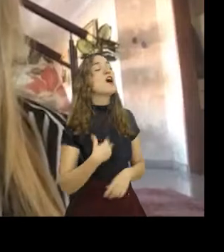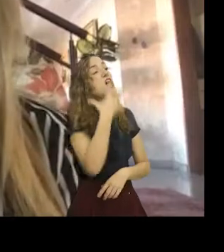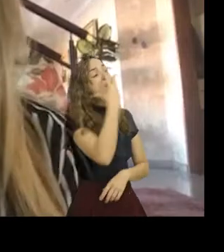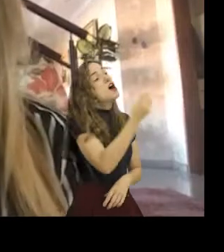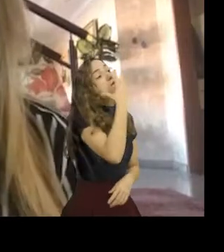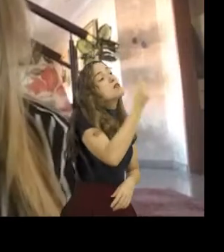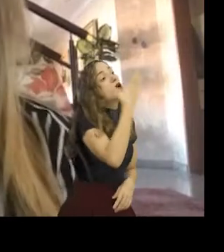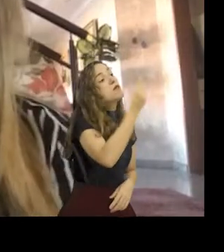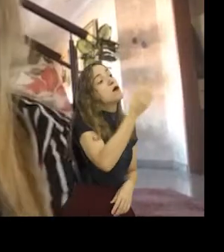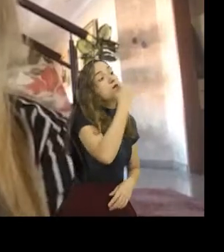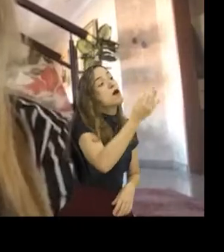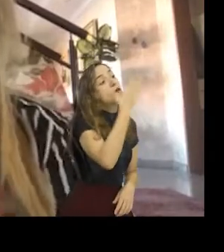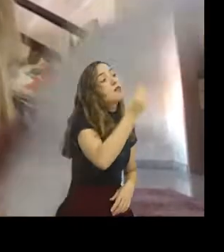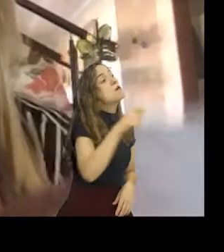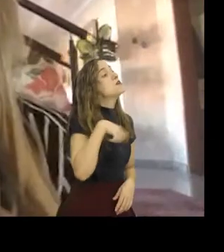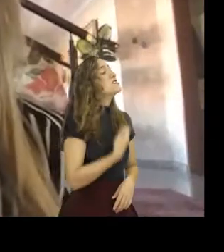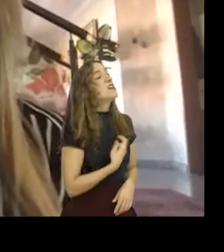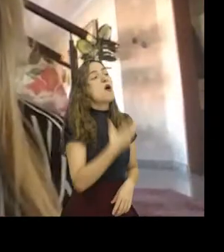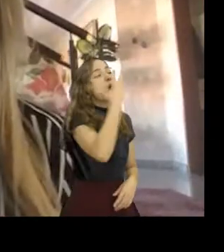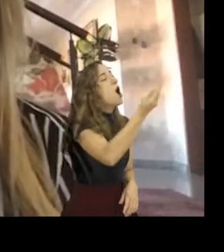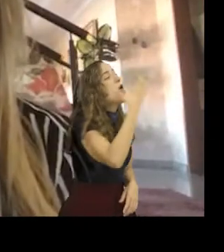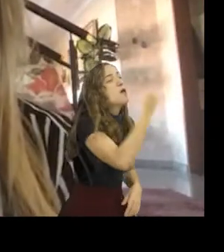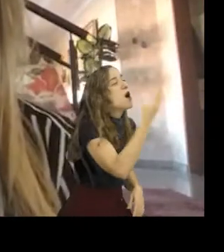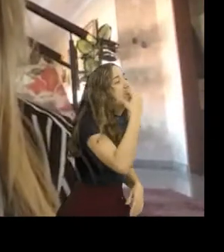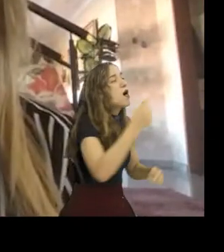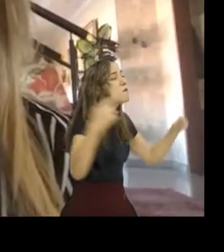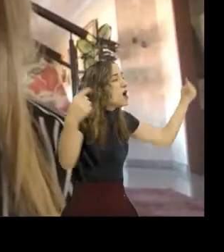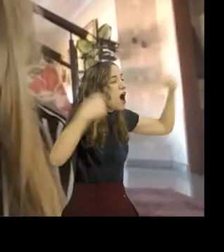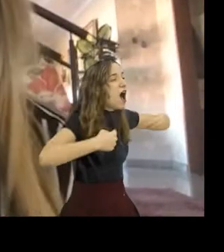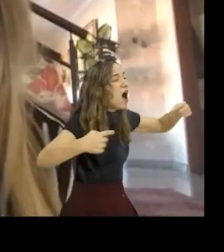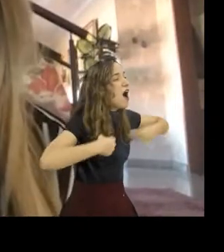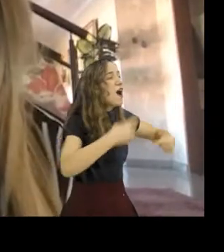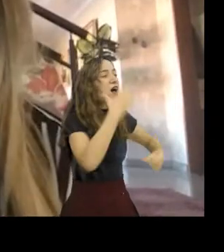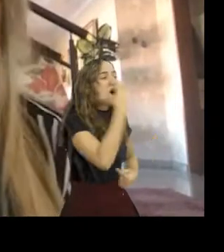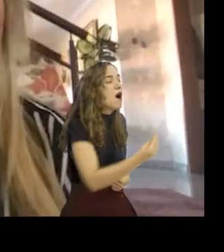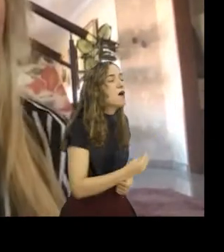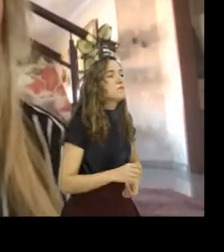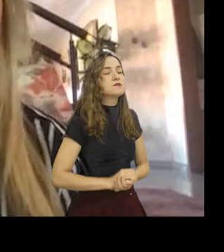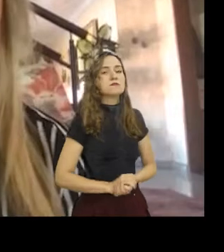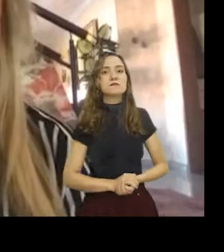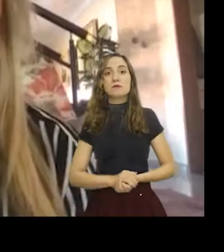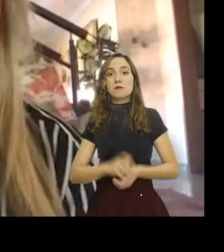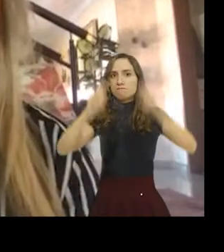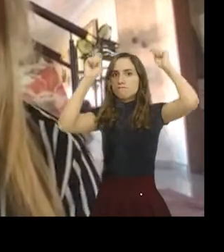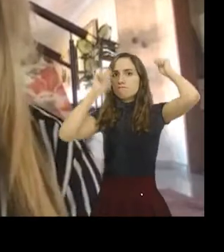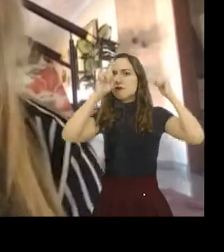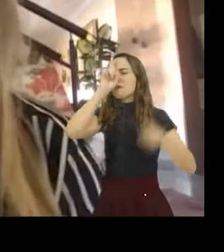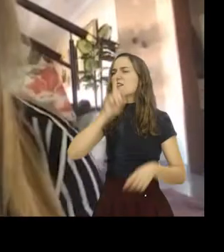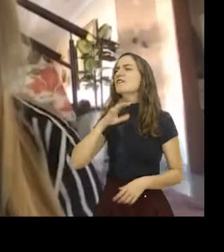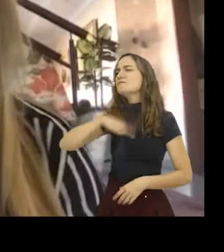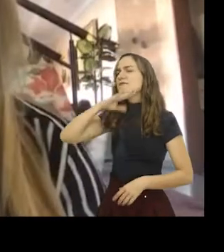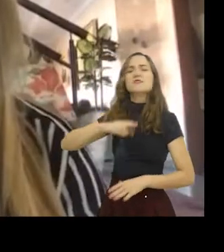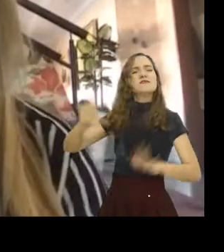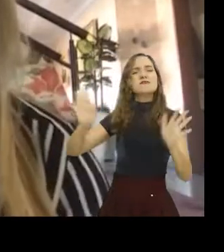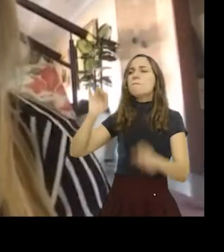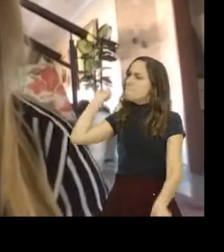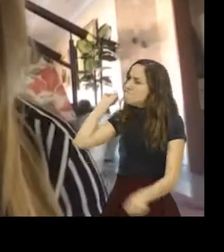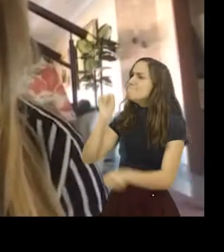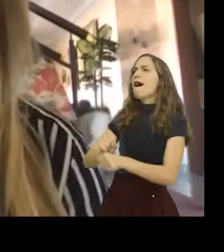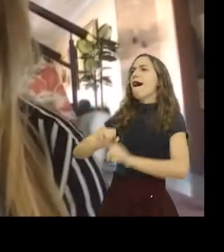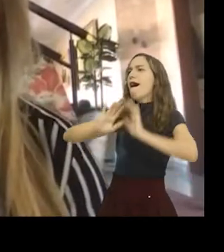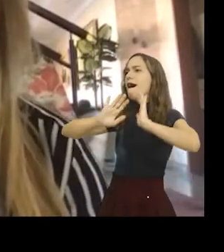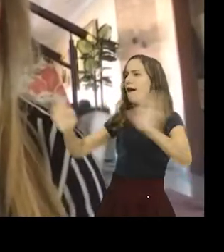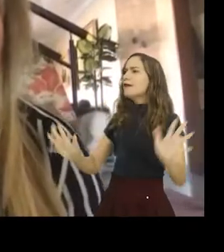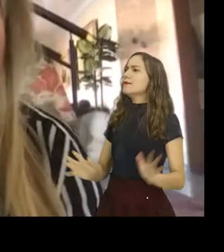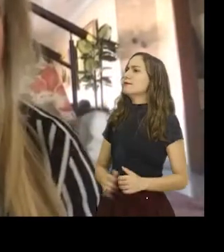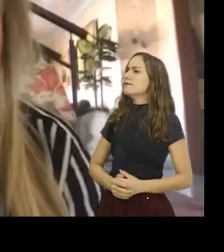lobo, lobo, lobo, lobo, lobo, lobo, lobo, lobo, lobo, lobo. Aí, Chapeuzinho encheu e disse: "Para!